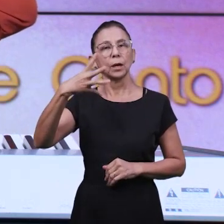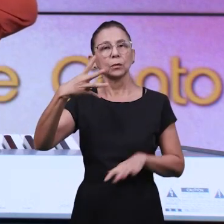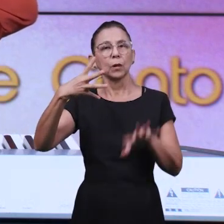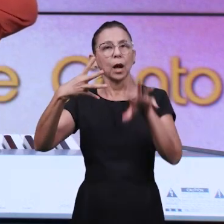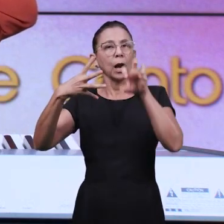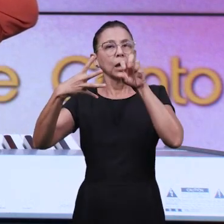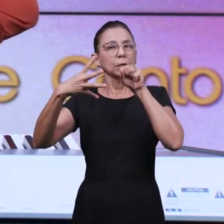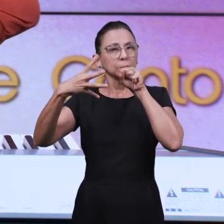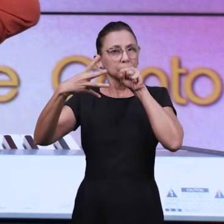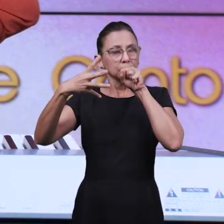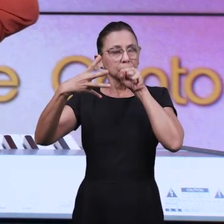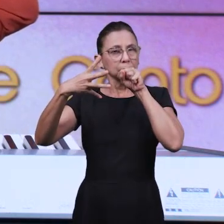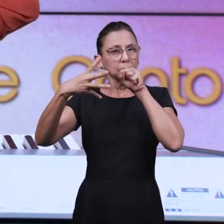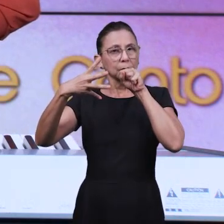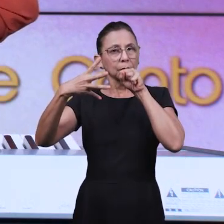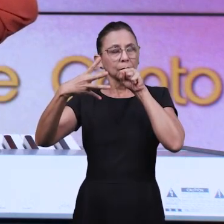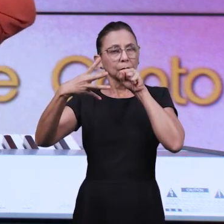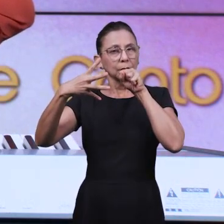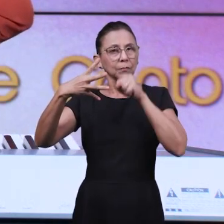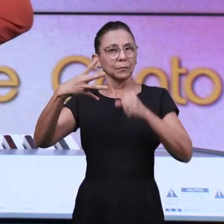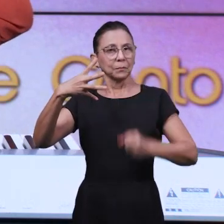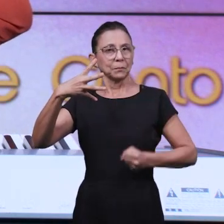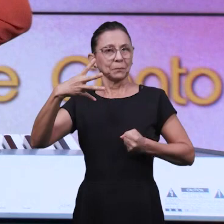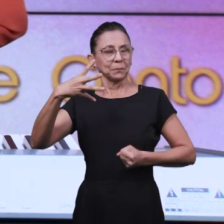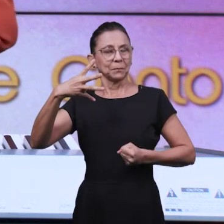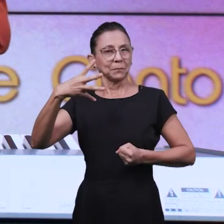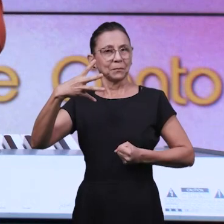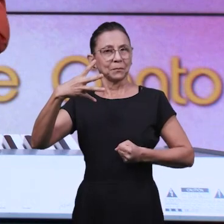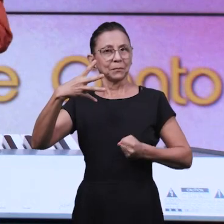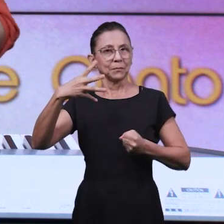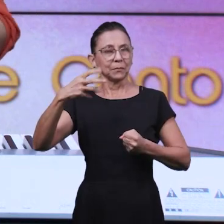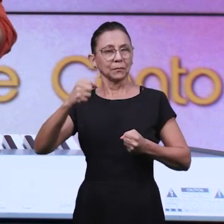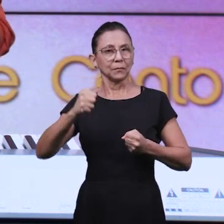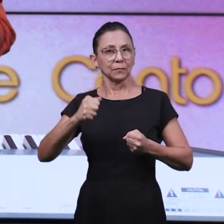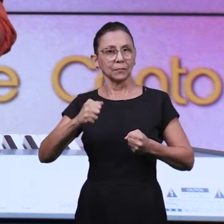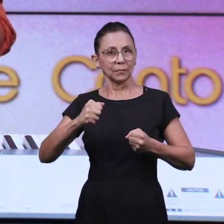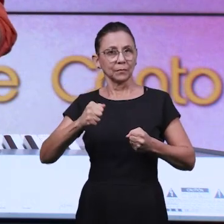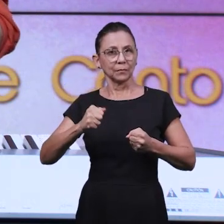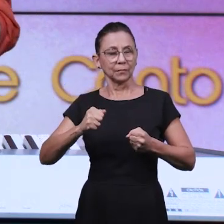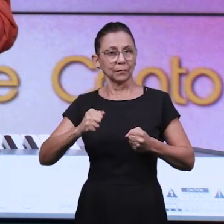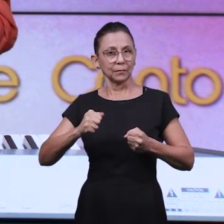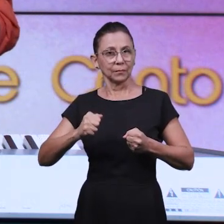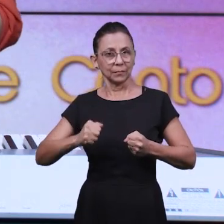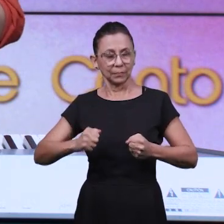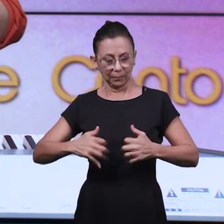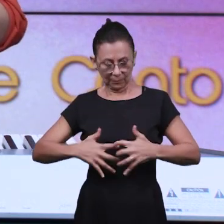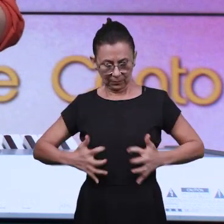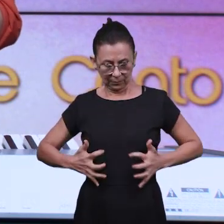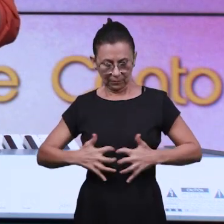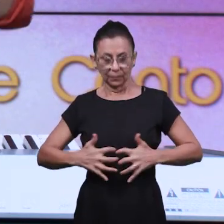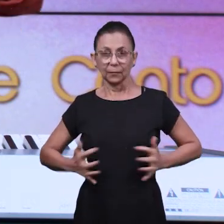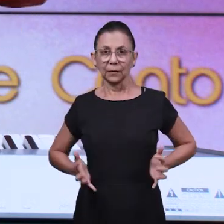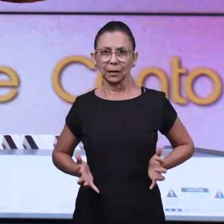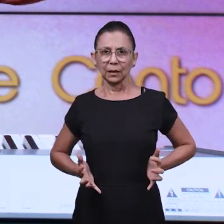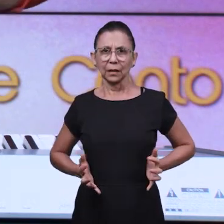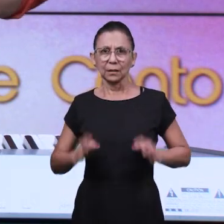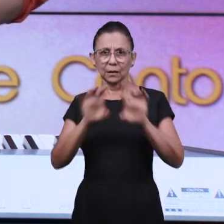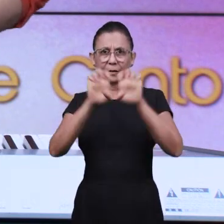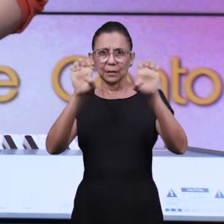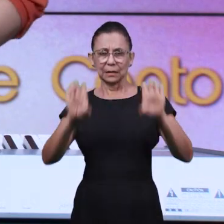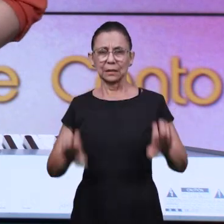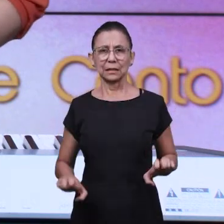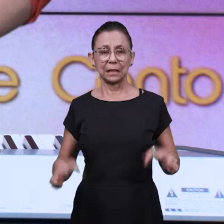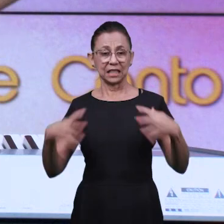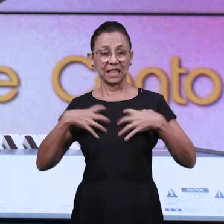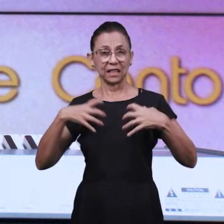3, 4. Segurou, deixa o músculo ativo, sente toda essa estrutura